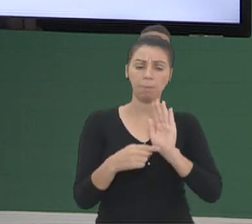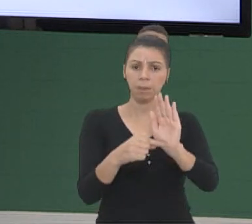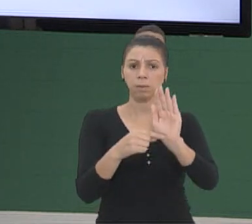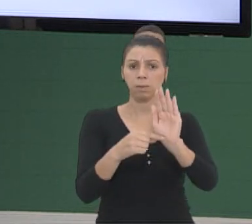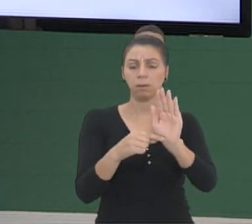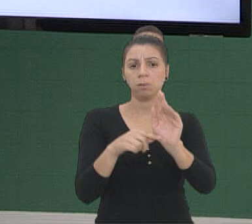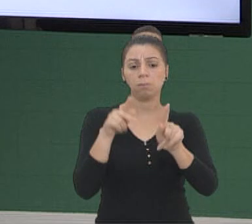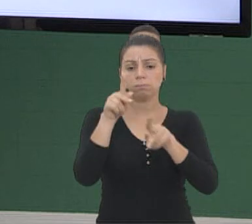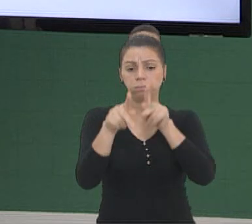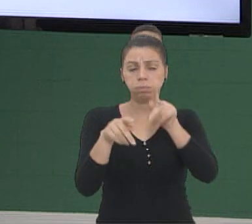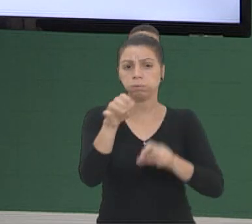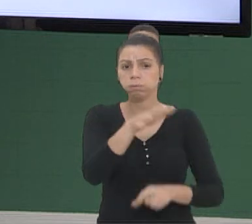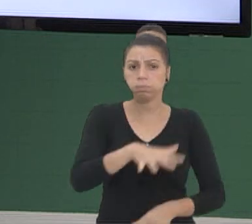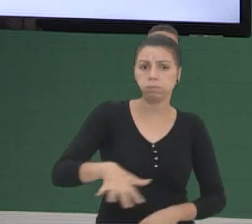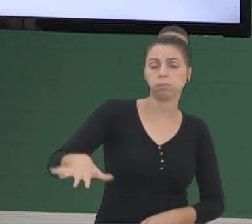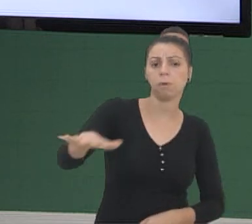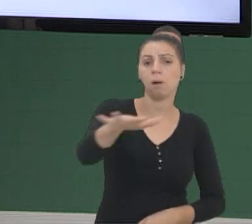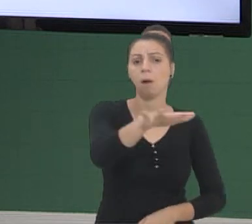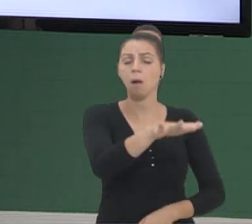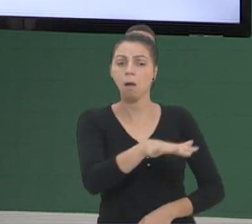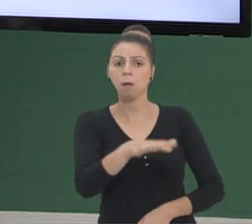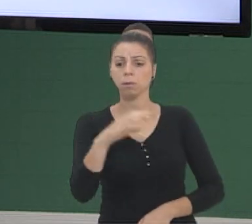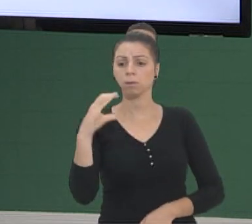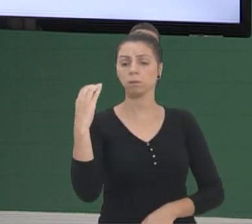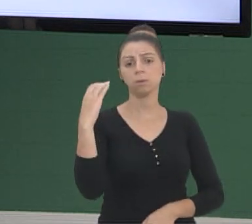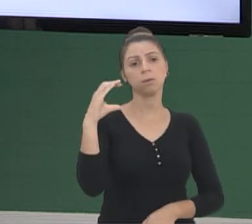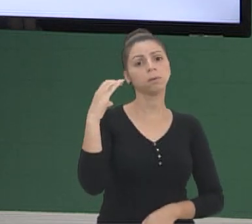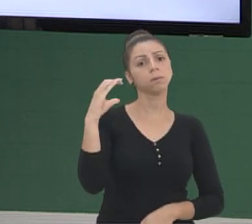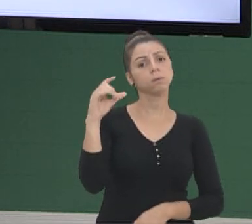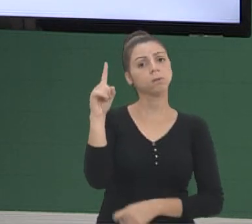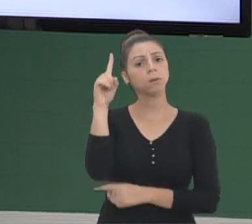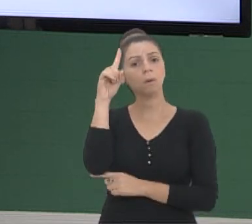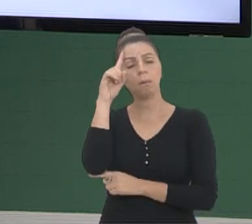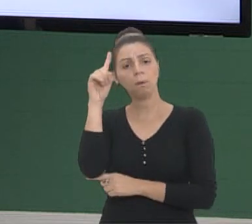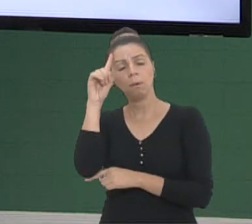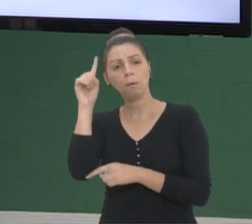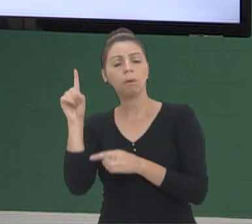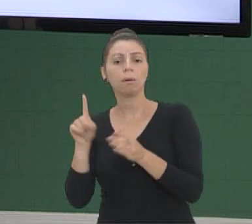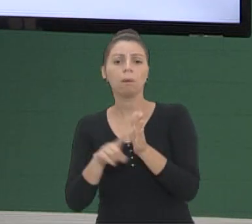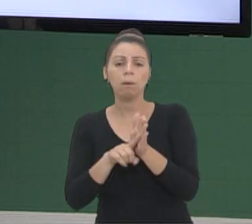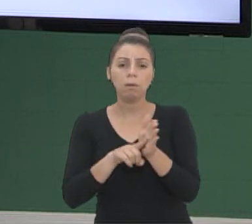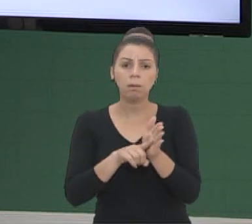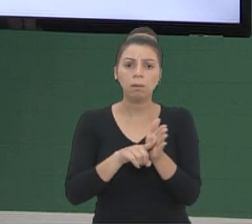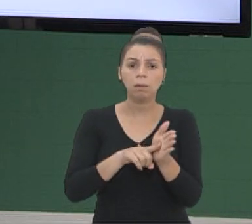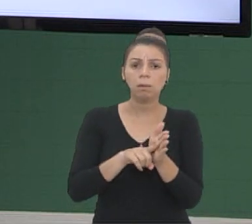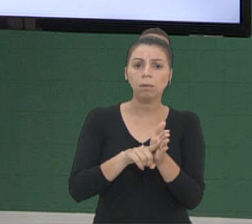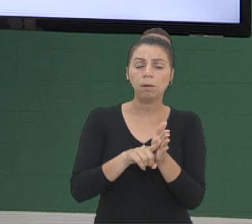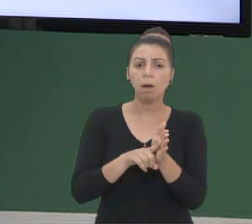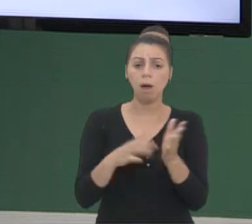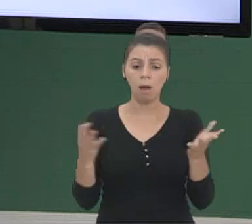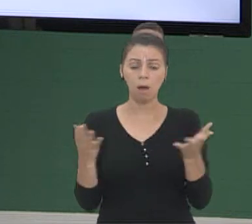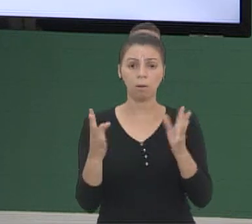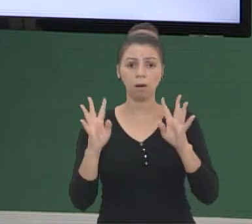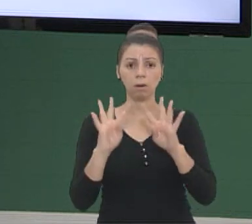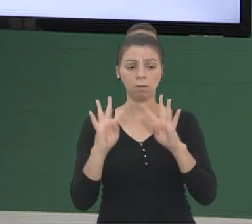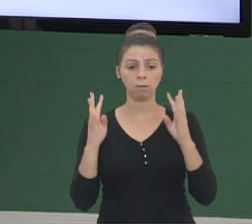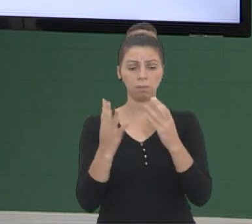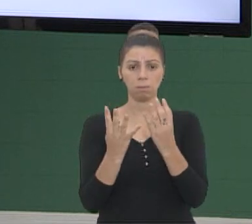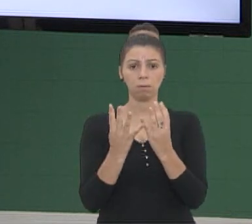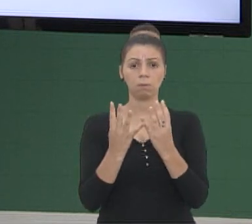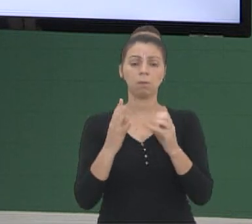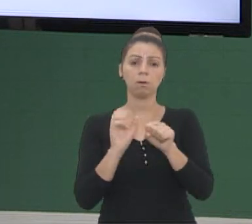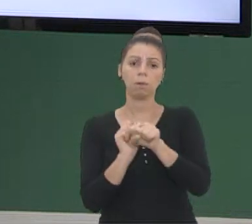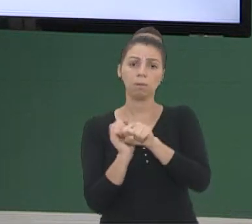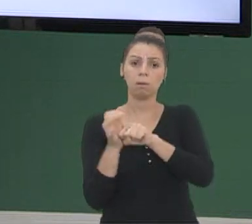geral questões científicas do cotidiano, ou por exemplo, no caso que a gente está vivendo, essa questão do